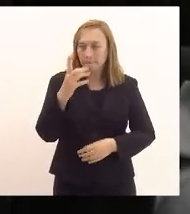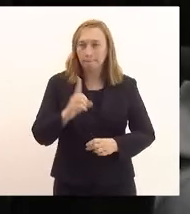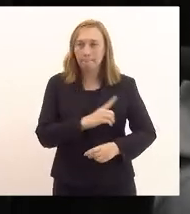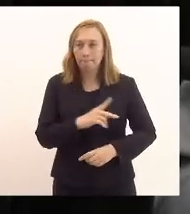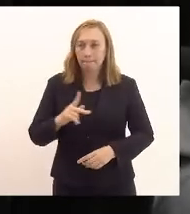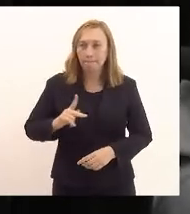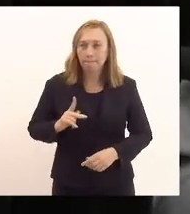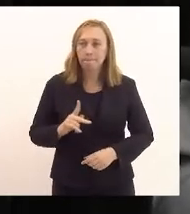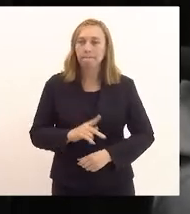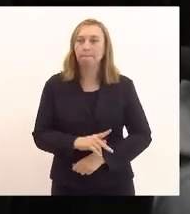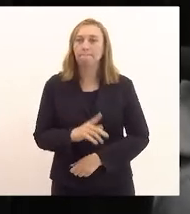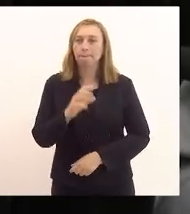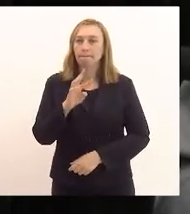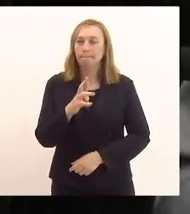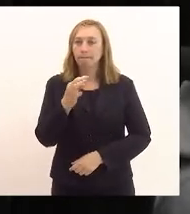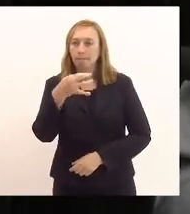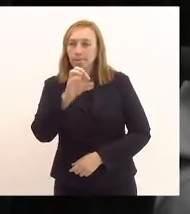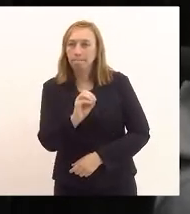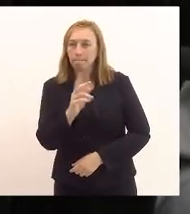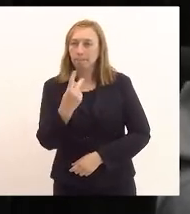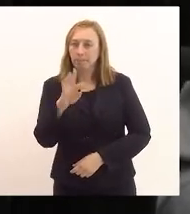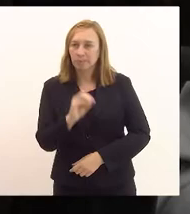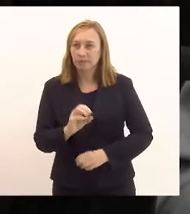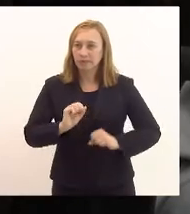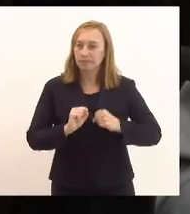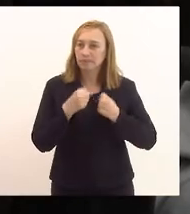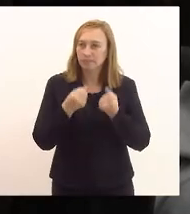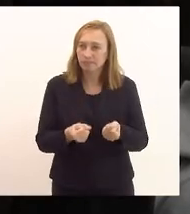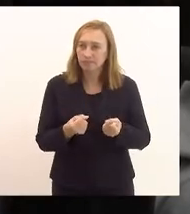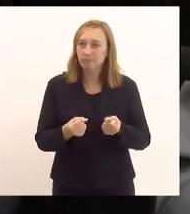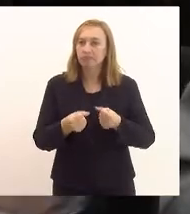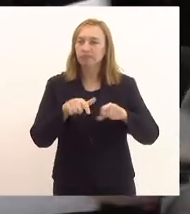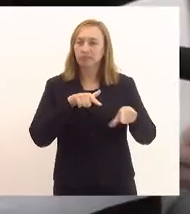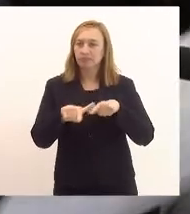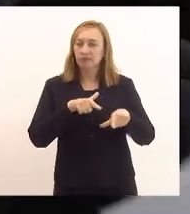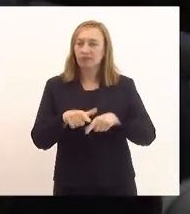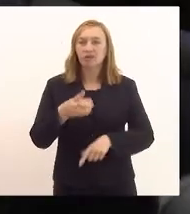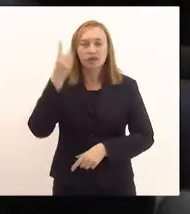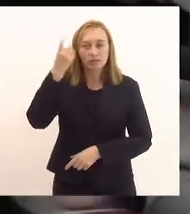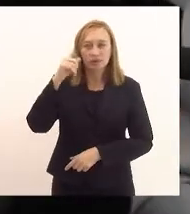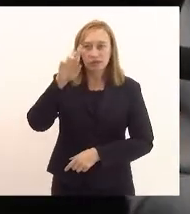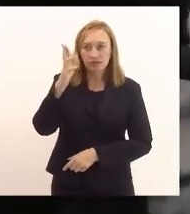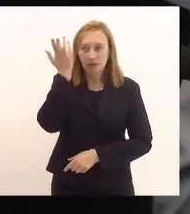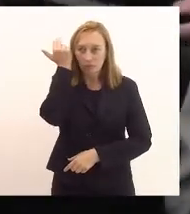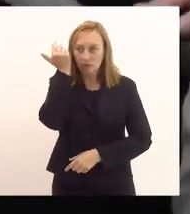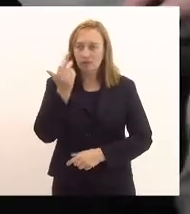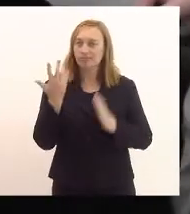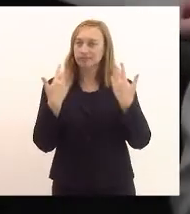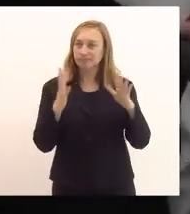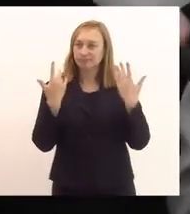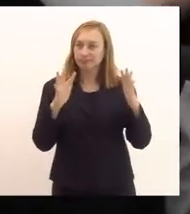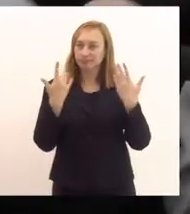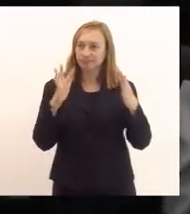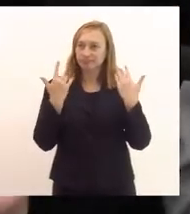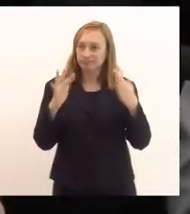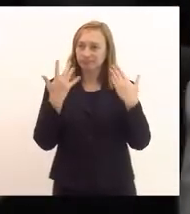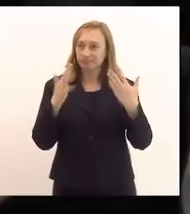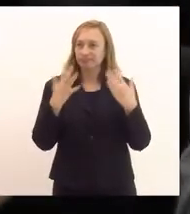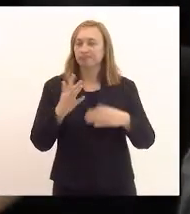Defensor Público Dr Rodrigo Pacheco pela dedicação no cumprimento dessa missão Deputado ele é o marcou ele